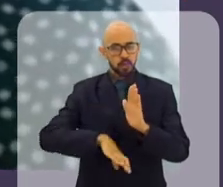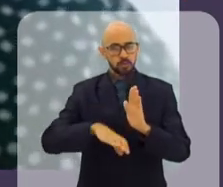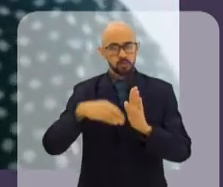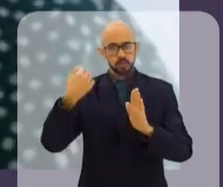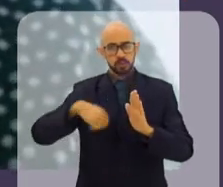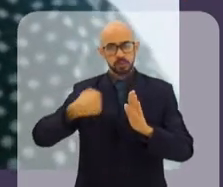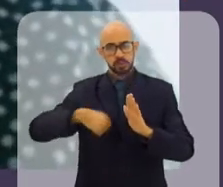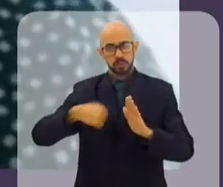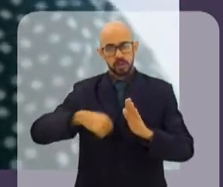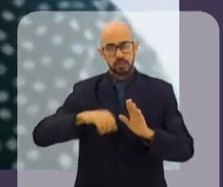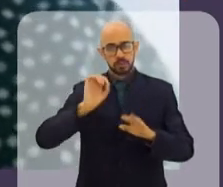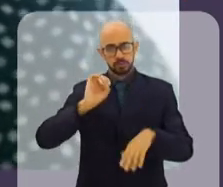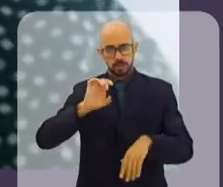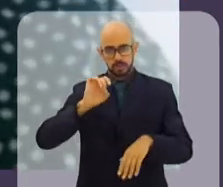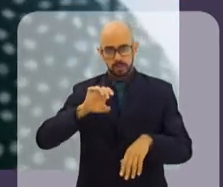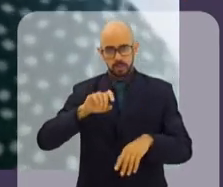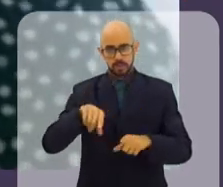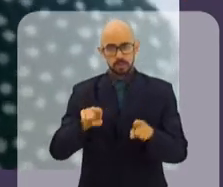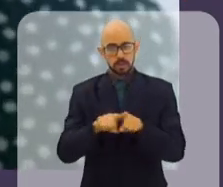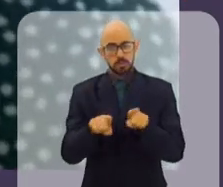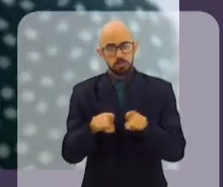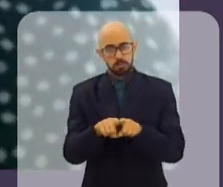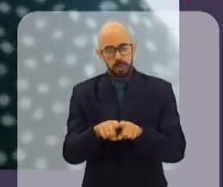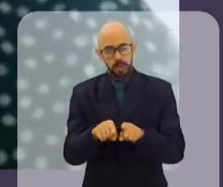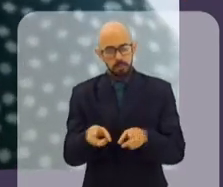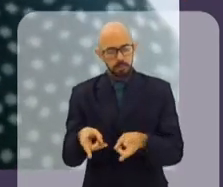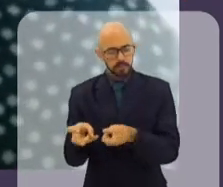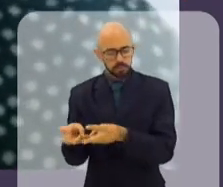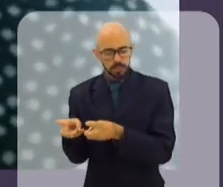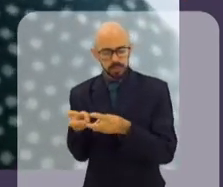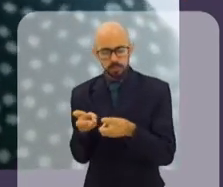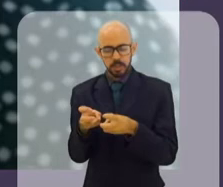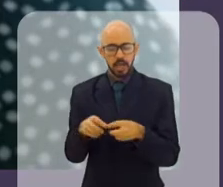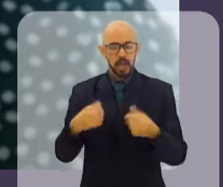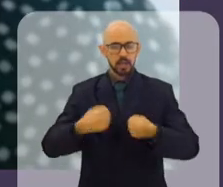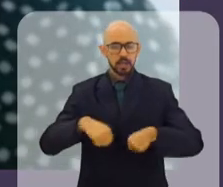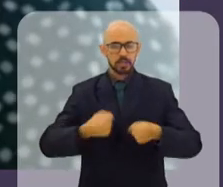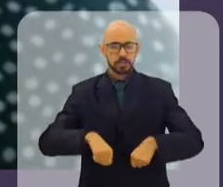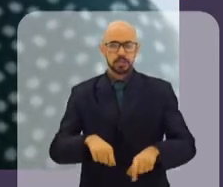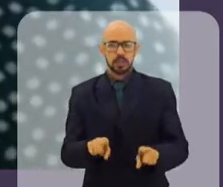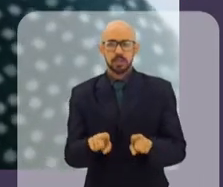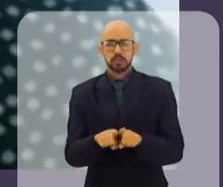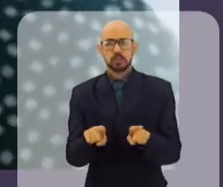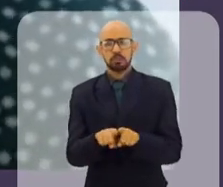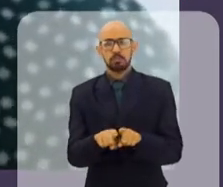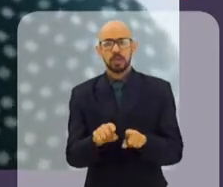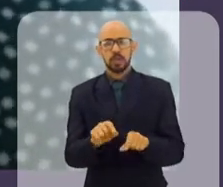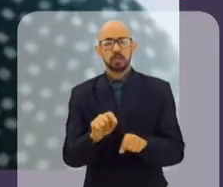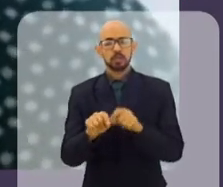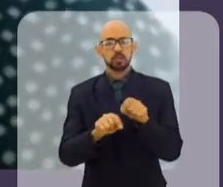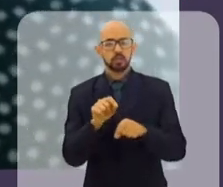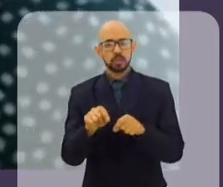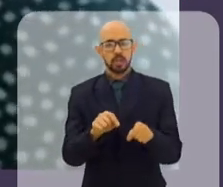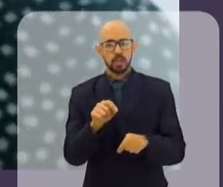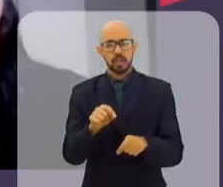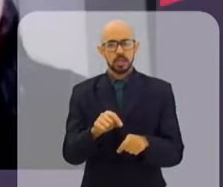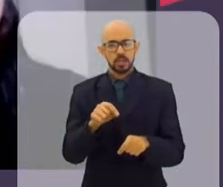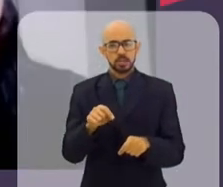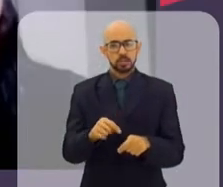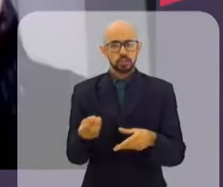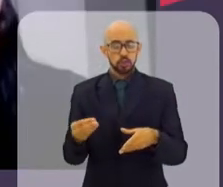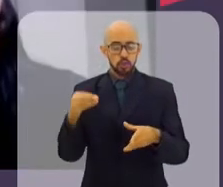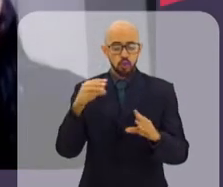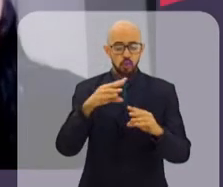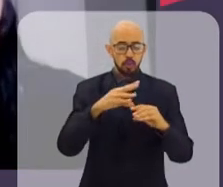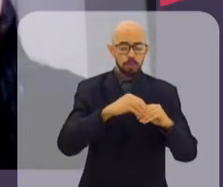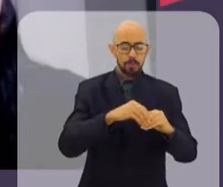demandas desses grupos sociais. E passou a observar a necessidade de incluir saberes que